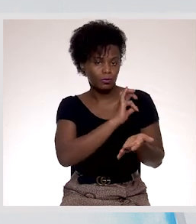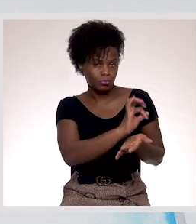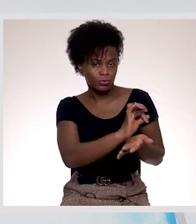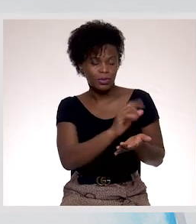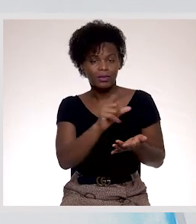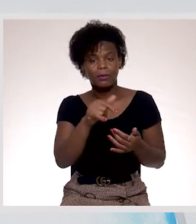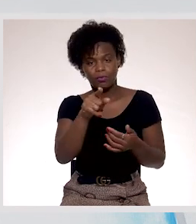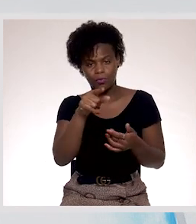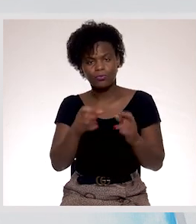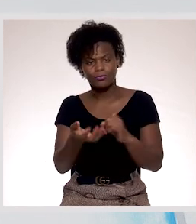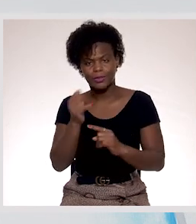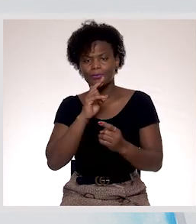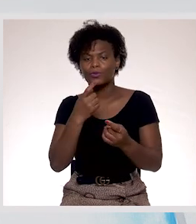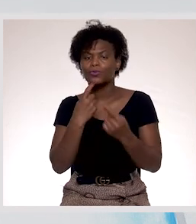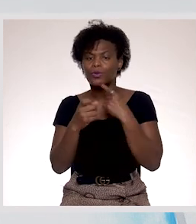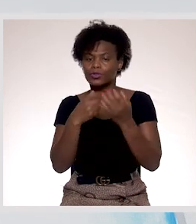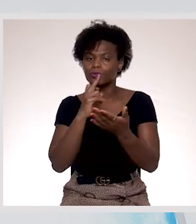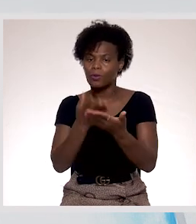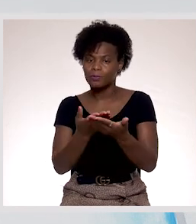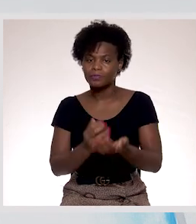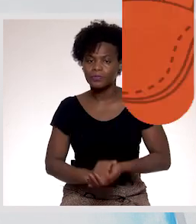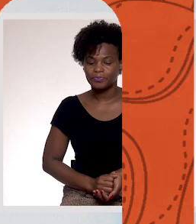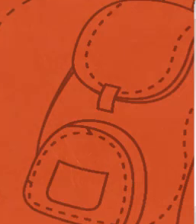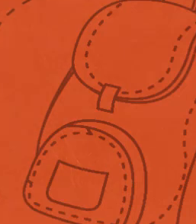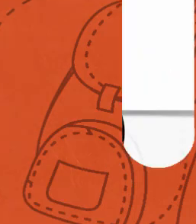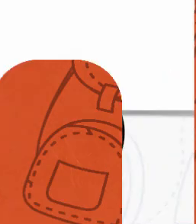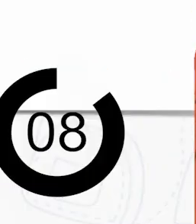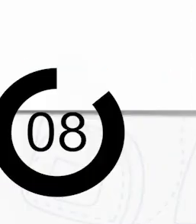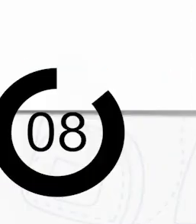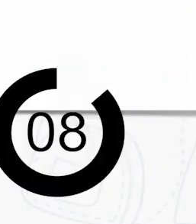professor e que tu consegues responder a esta pergunta.